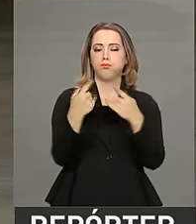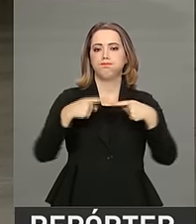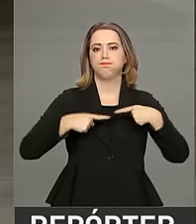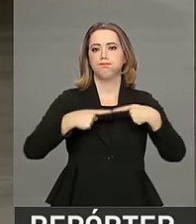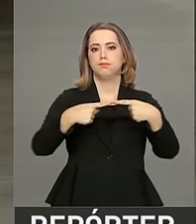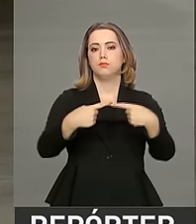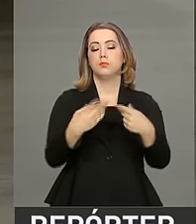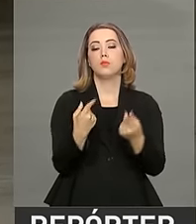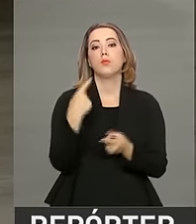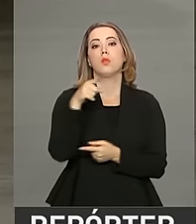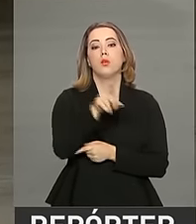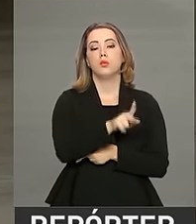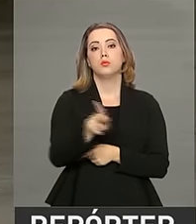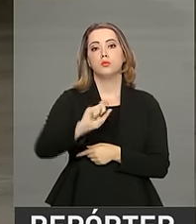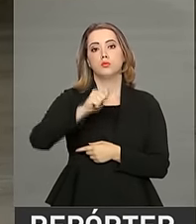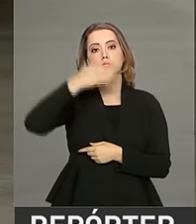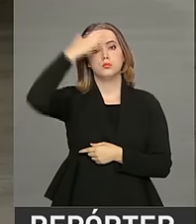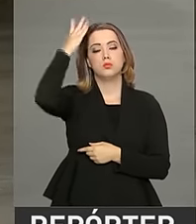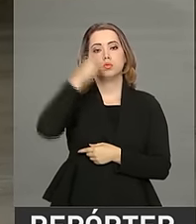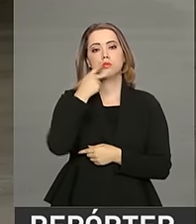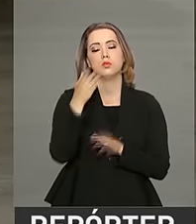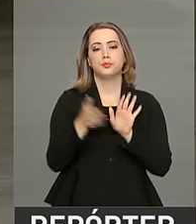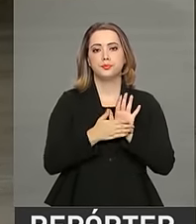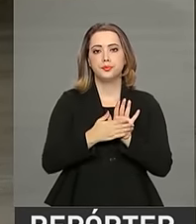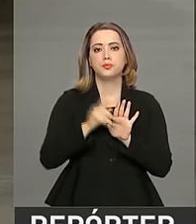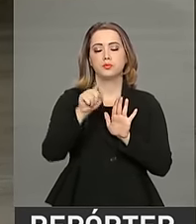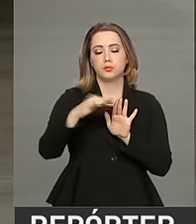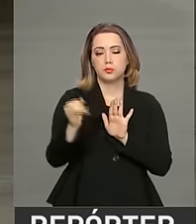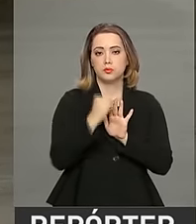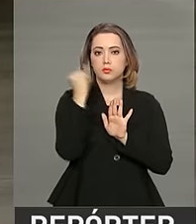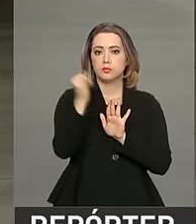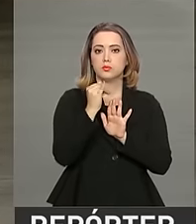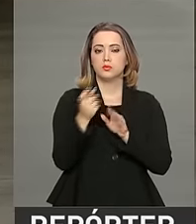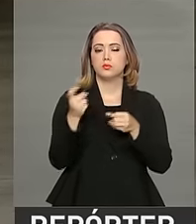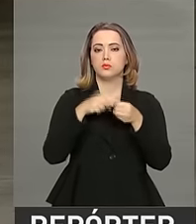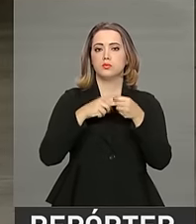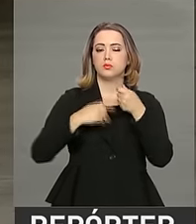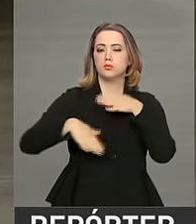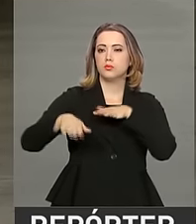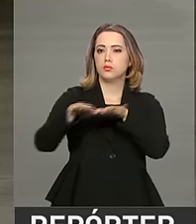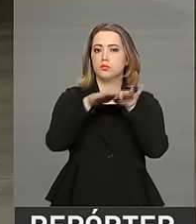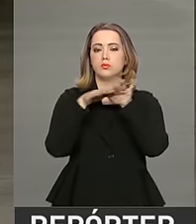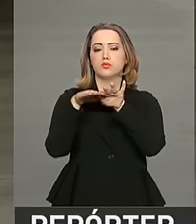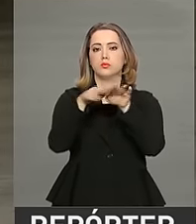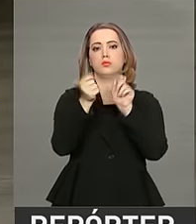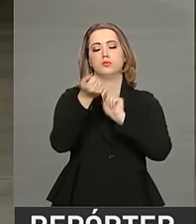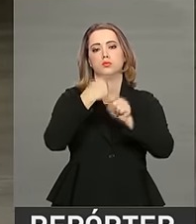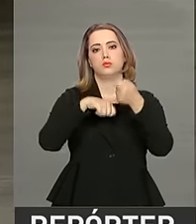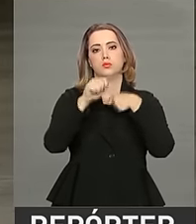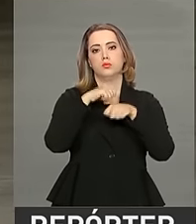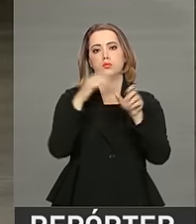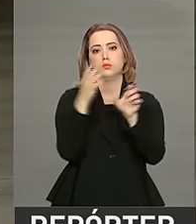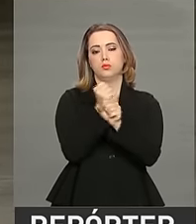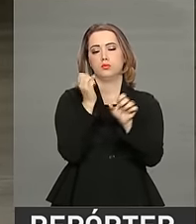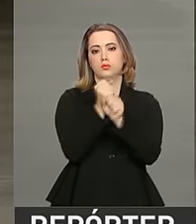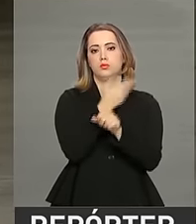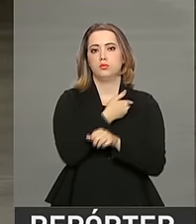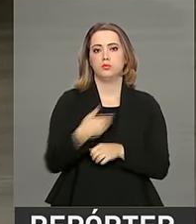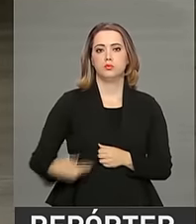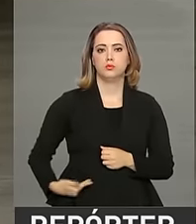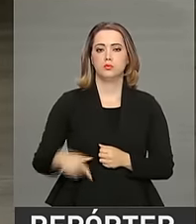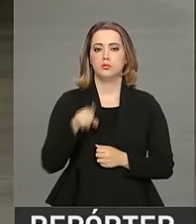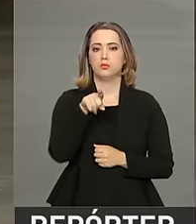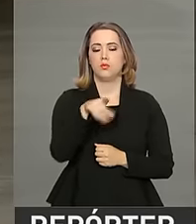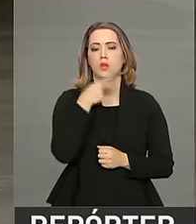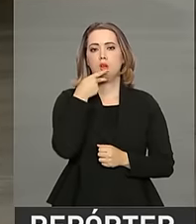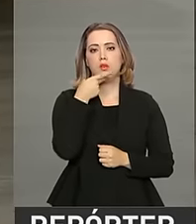presidente Michel Temer a proposta é fundamental para reequilibrar as contas públicas o presidente também comentou o alto índice